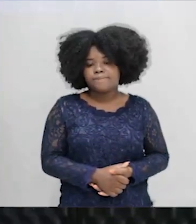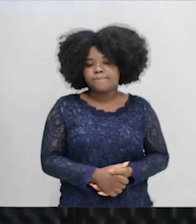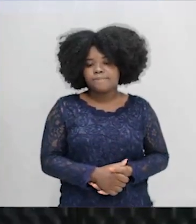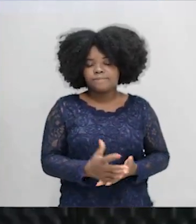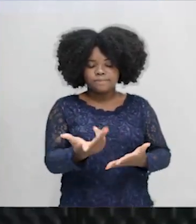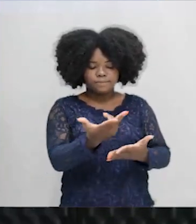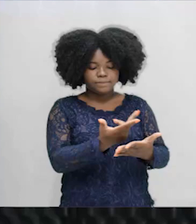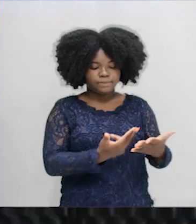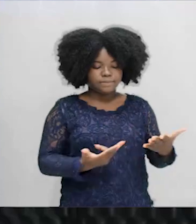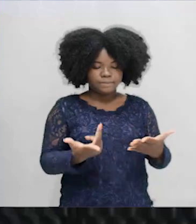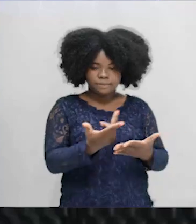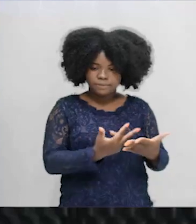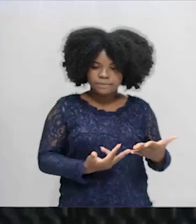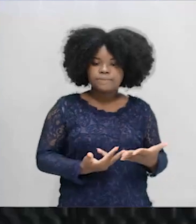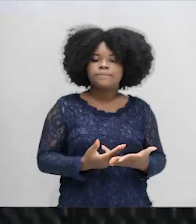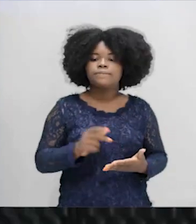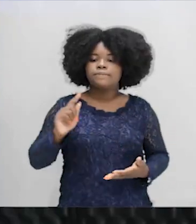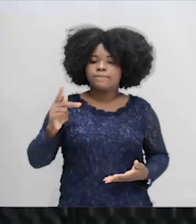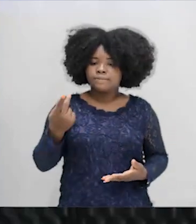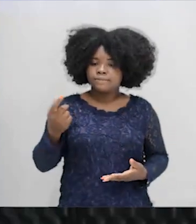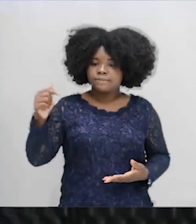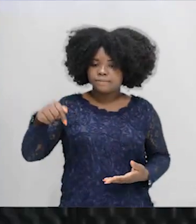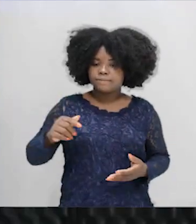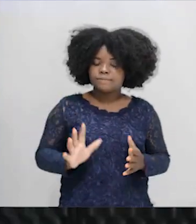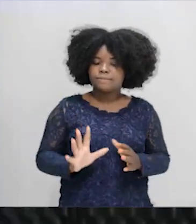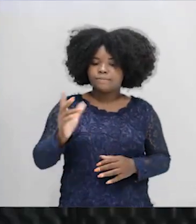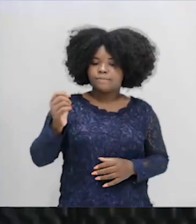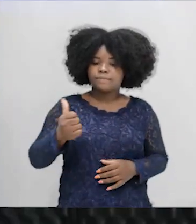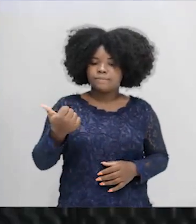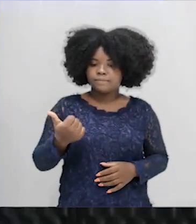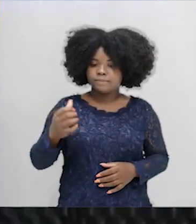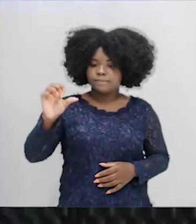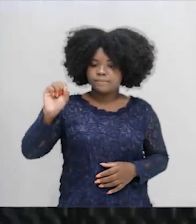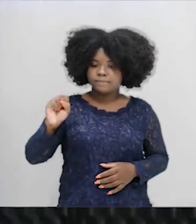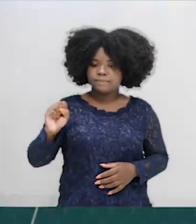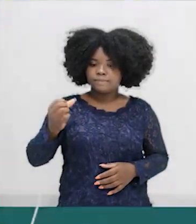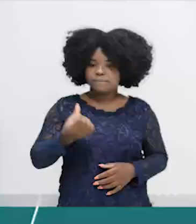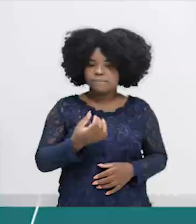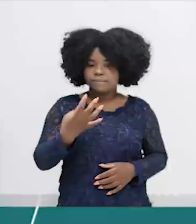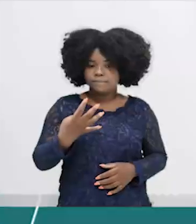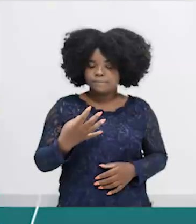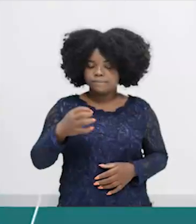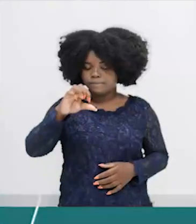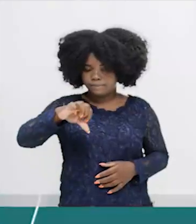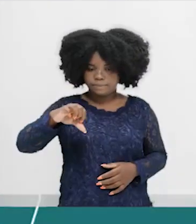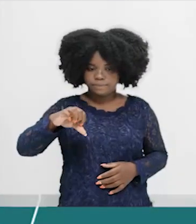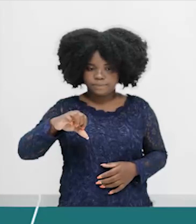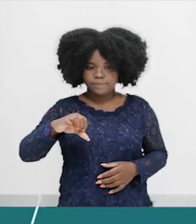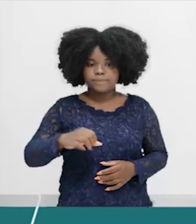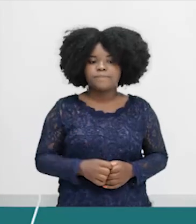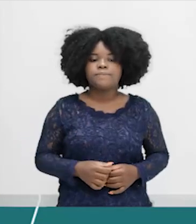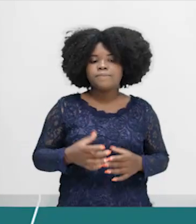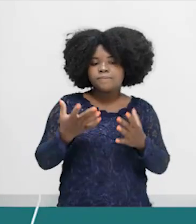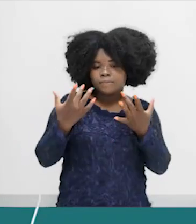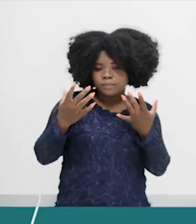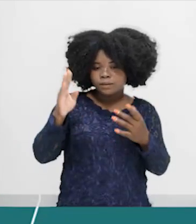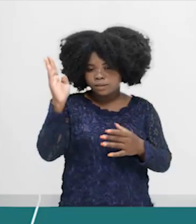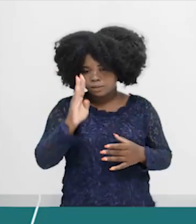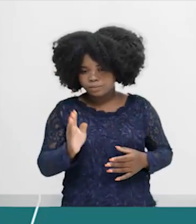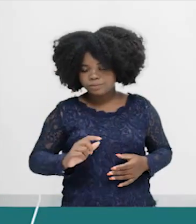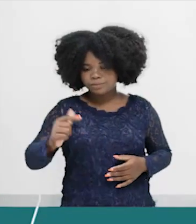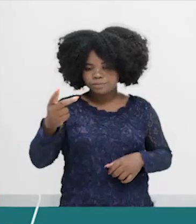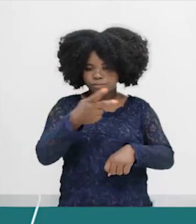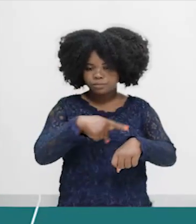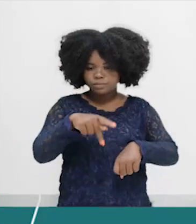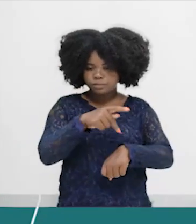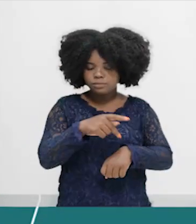dos quadrinhos acontece no Brasil em 1869. Artistas brasileiros e artistas americanos e artistas de outros países,